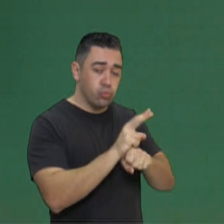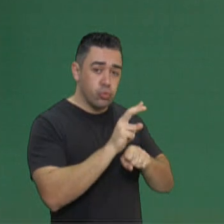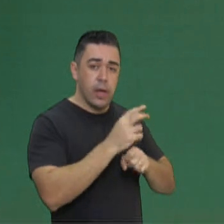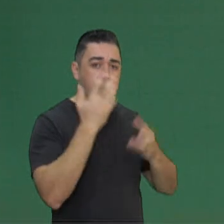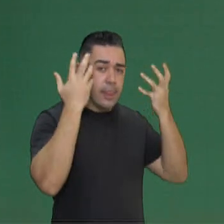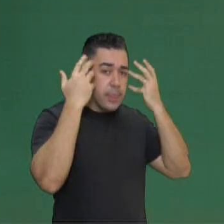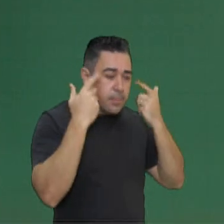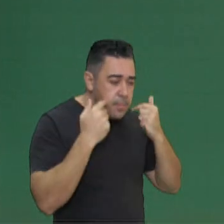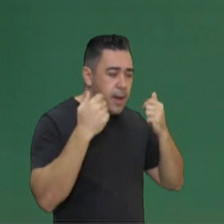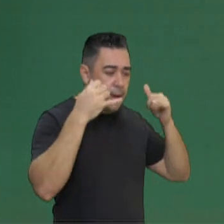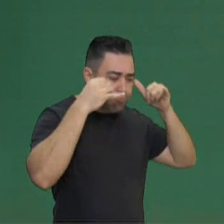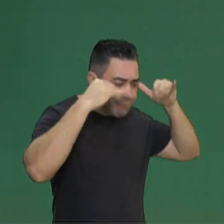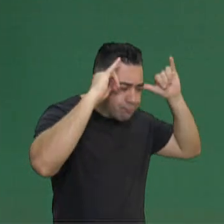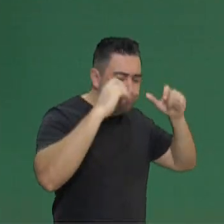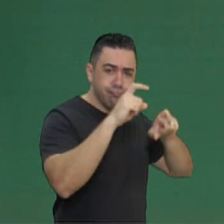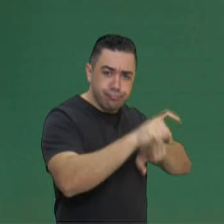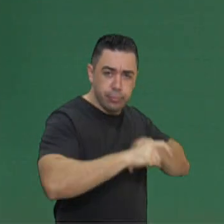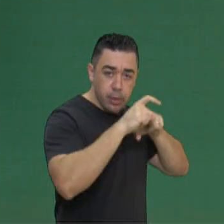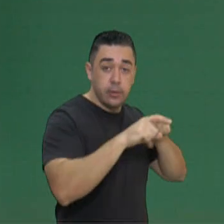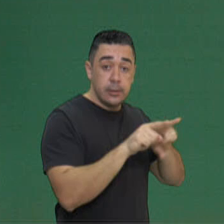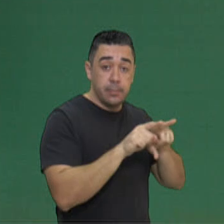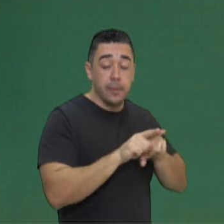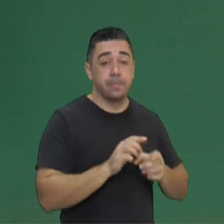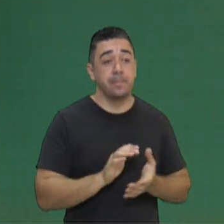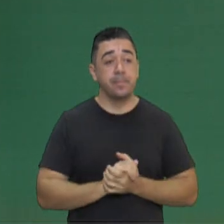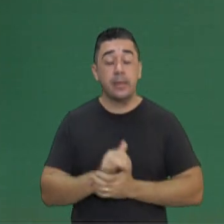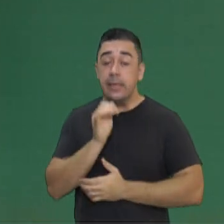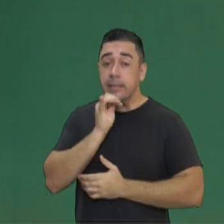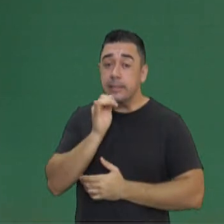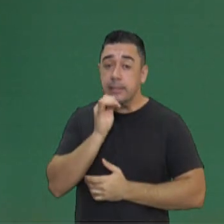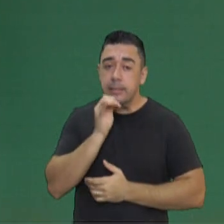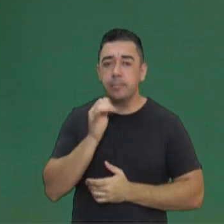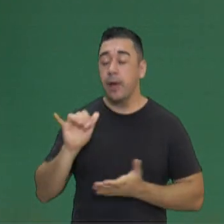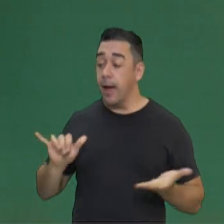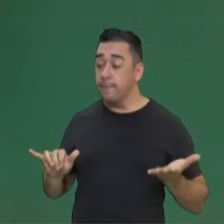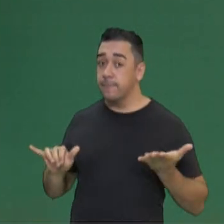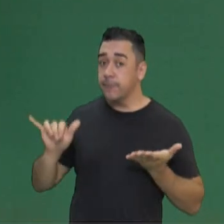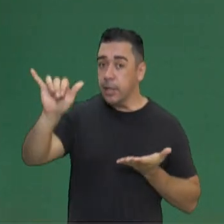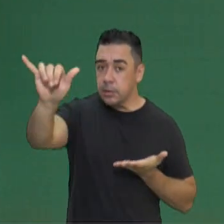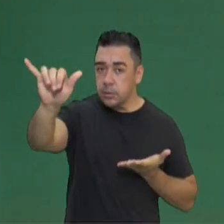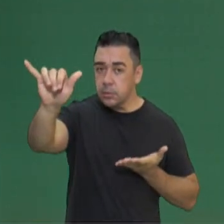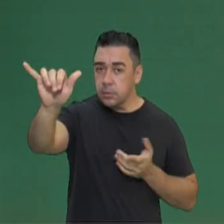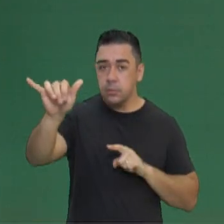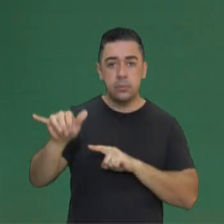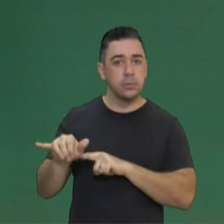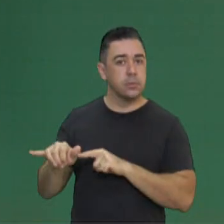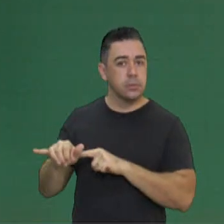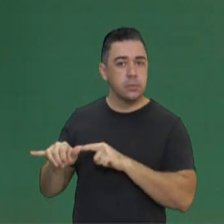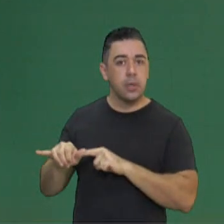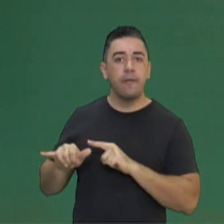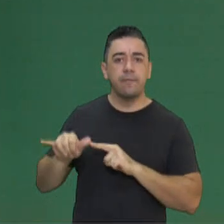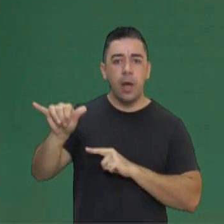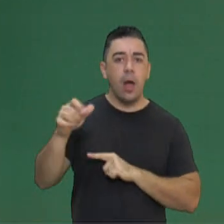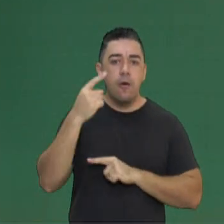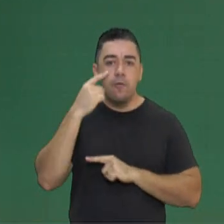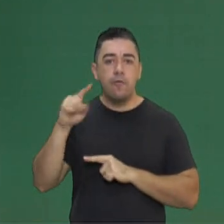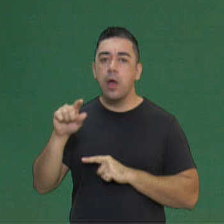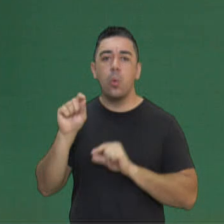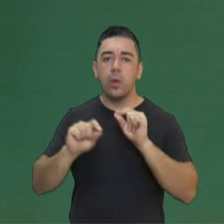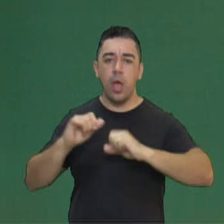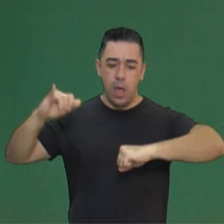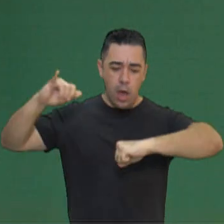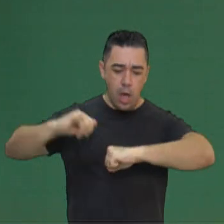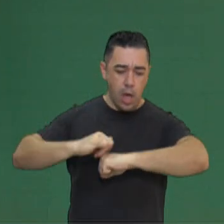né, criação de animais, enfim, atividades como a aviação, muitas vezes a gente escuta na TV,